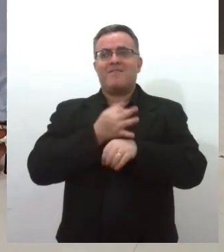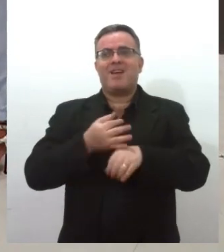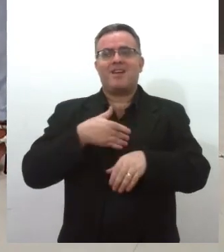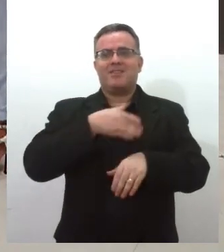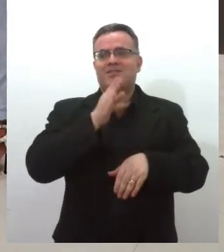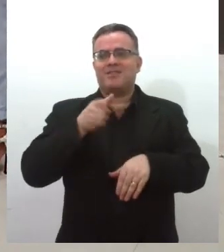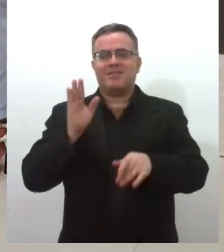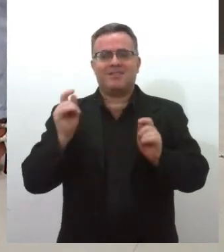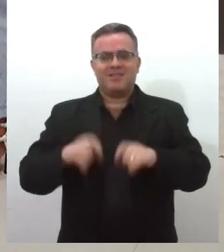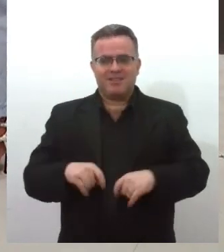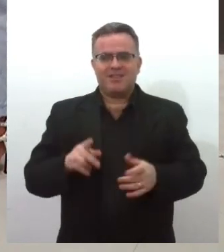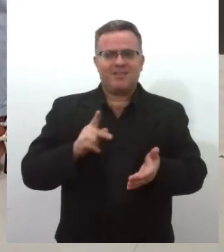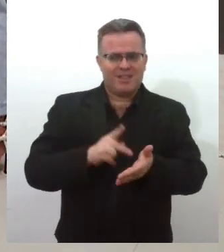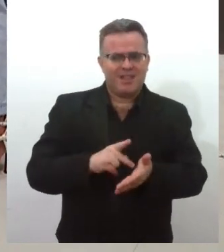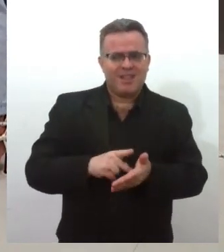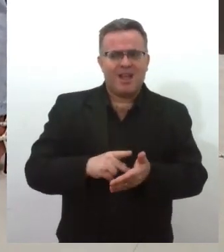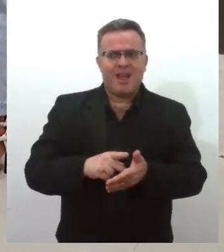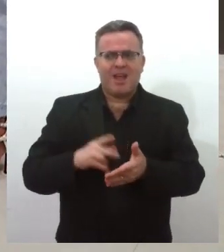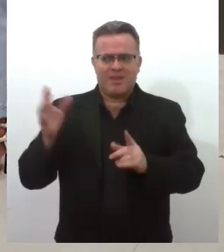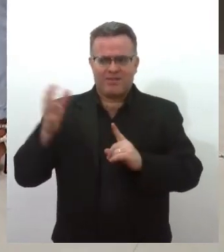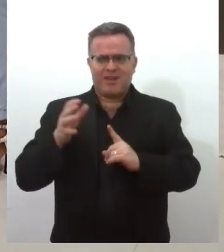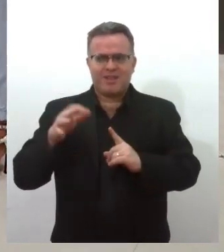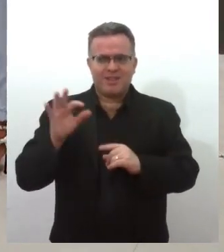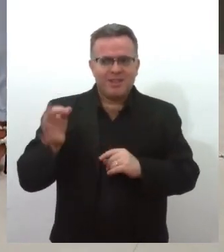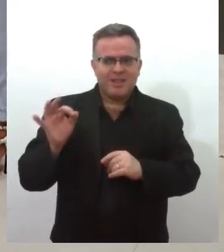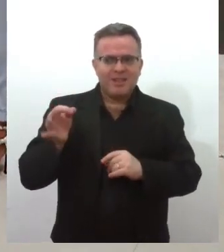lugares. Então, realmente, isso também influencia.